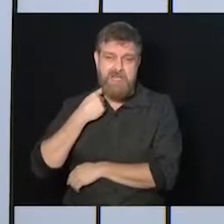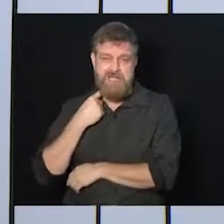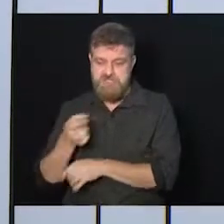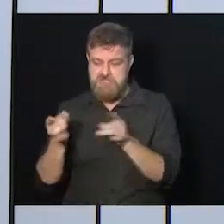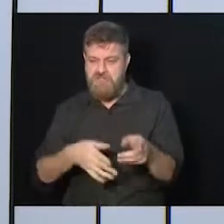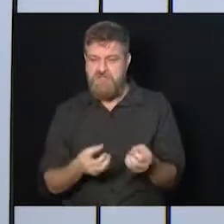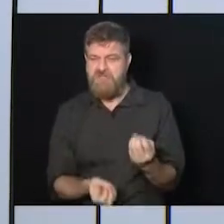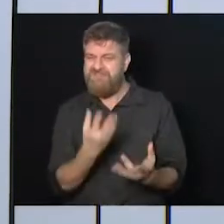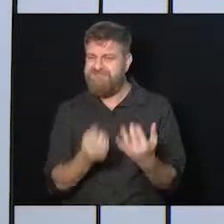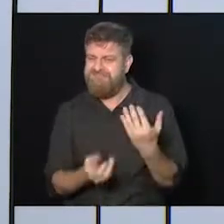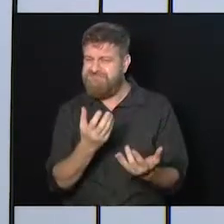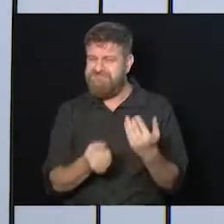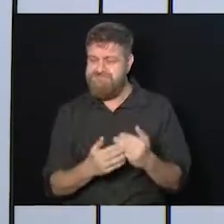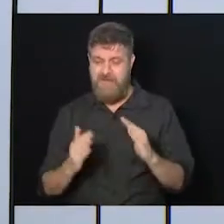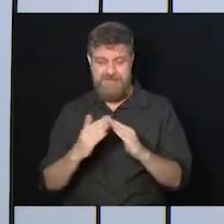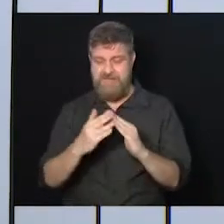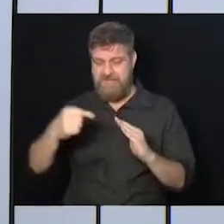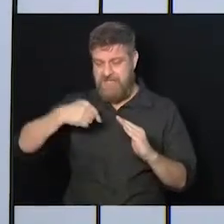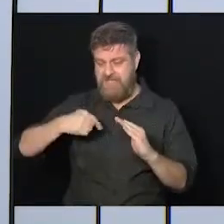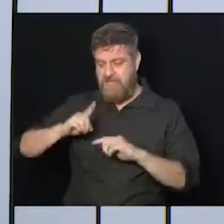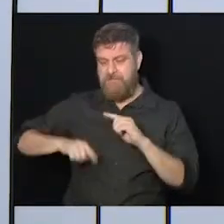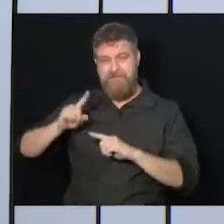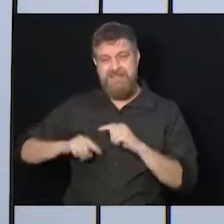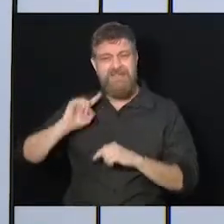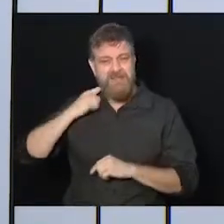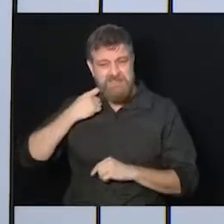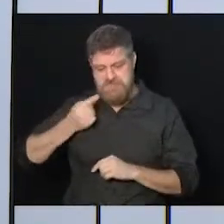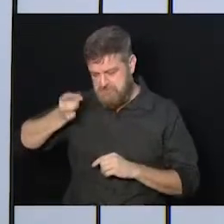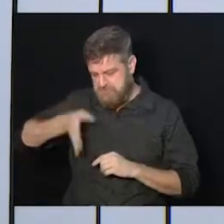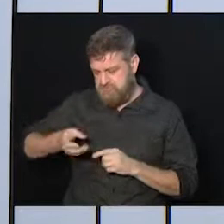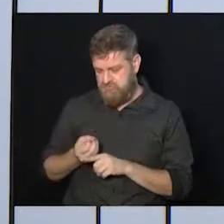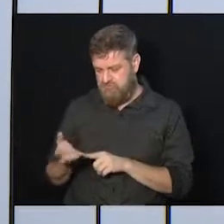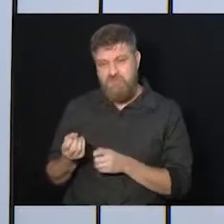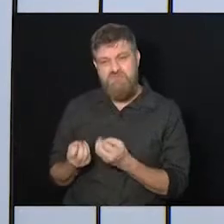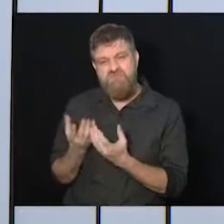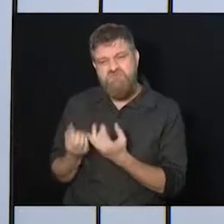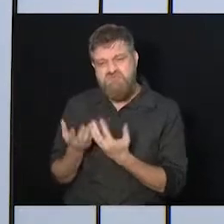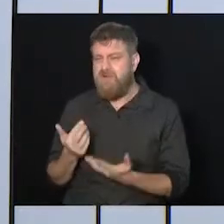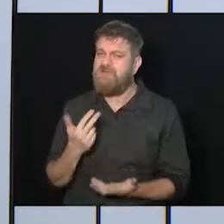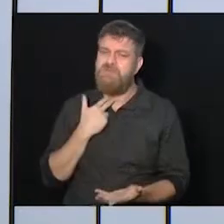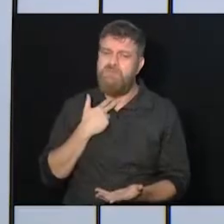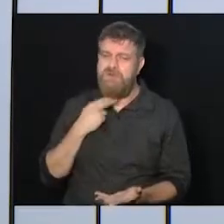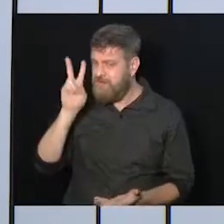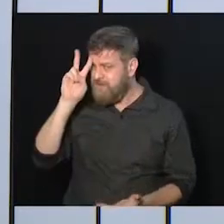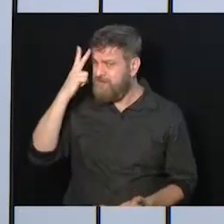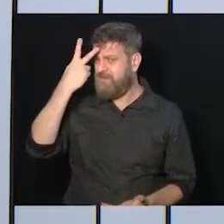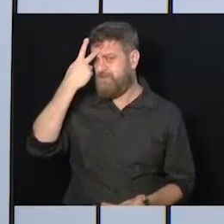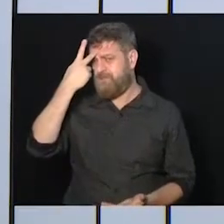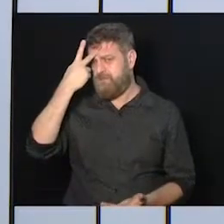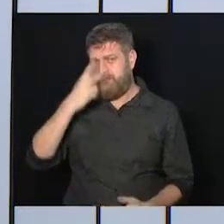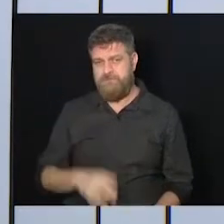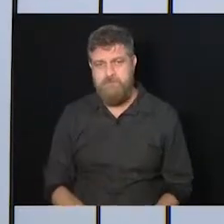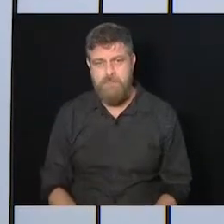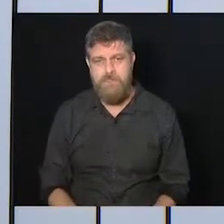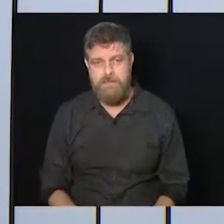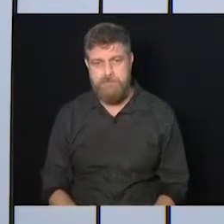o lixo no fundo do quintal. Ainda tem algumas coisas assim, né, que a gente não pode mais deixar continuar. Em